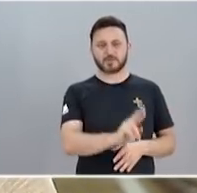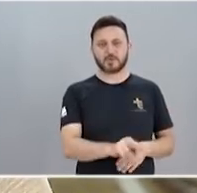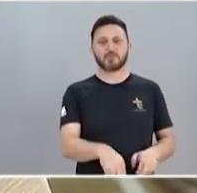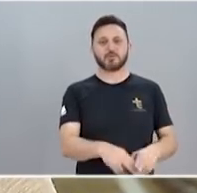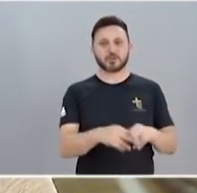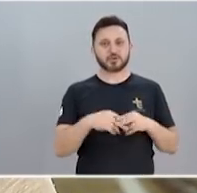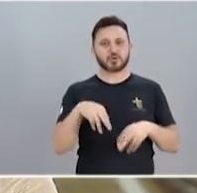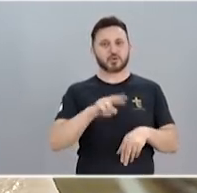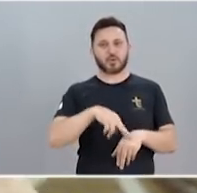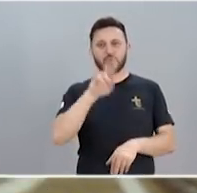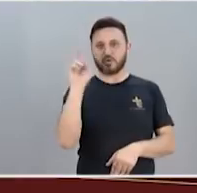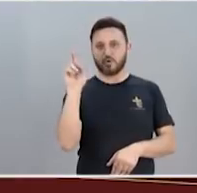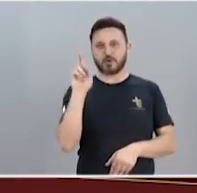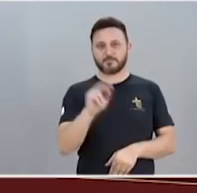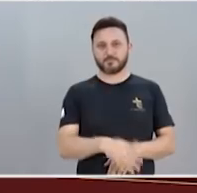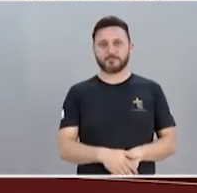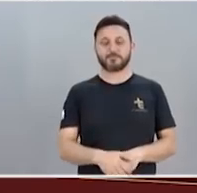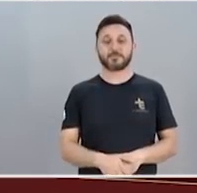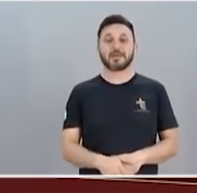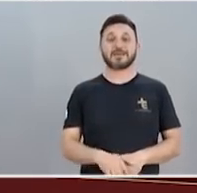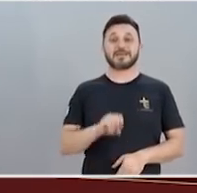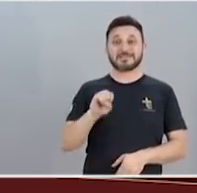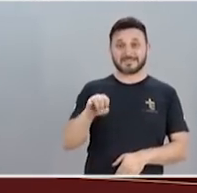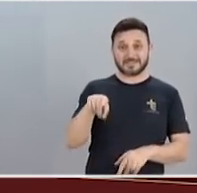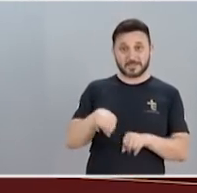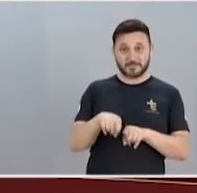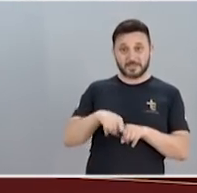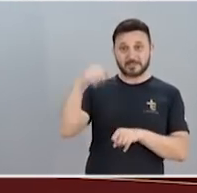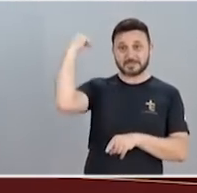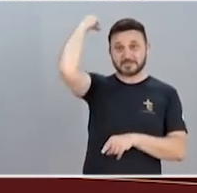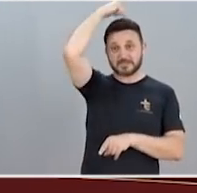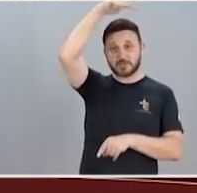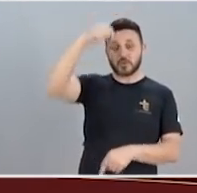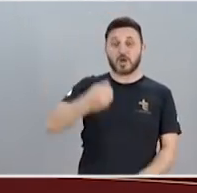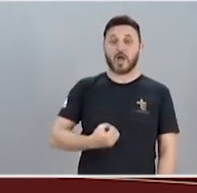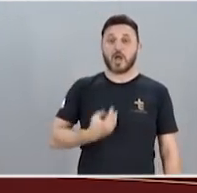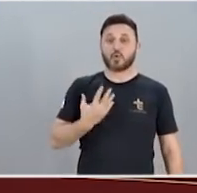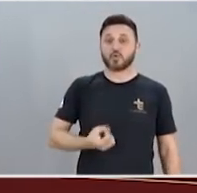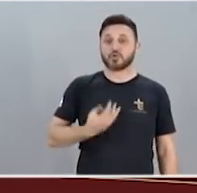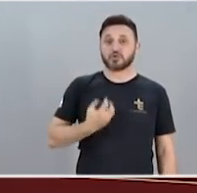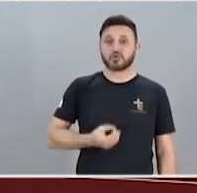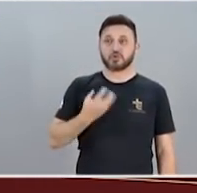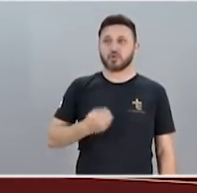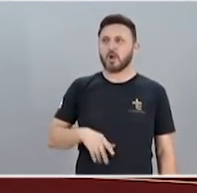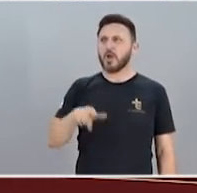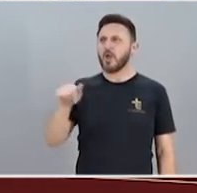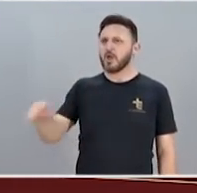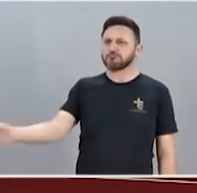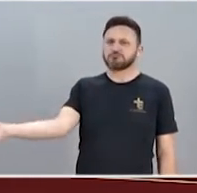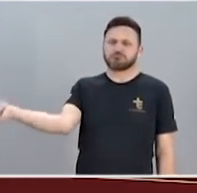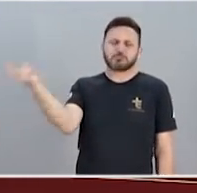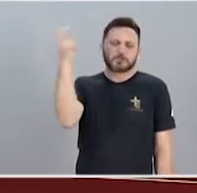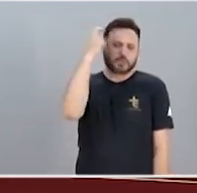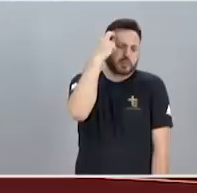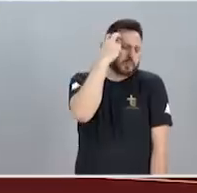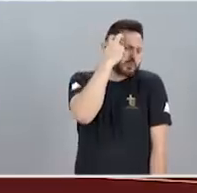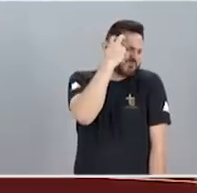angélico. Você pega um Santo Agostinho de uma mente privilegiada ímpar.